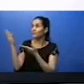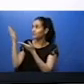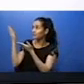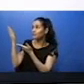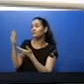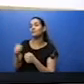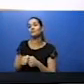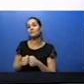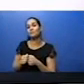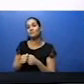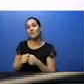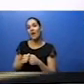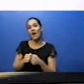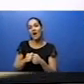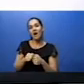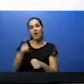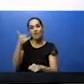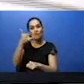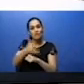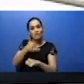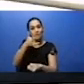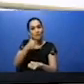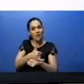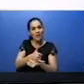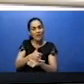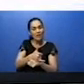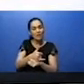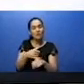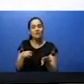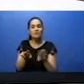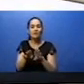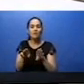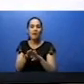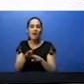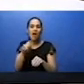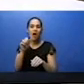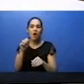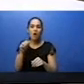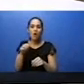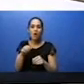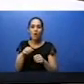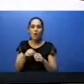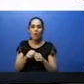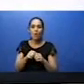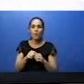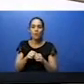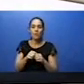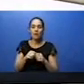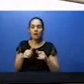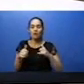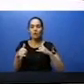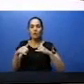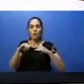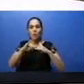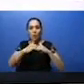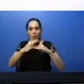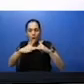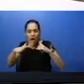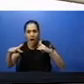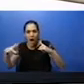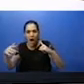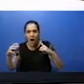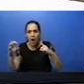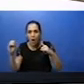né, que é uma reação entre o ferro e o gás oxigênio. Aqui nós temos uma esponja de aço, que é feita de fios de